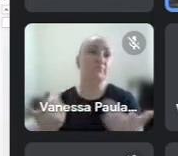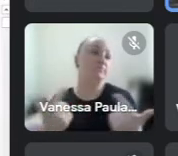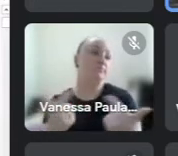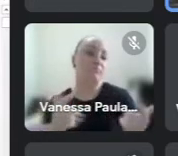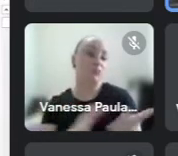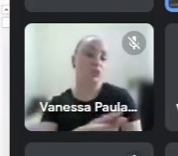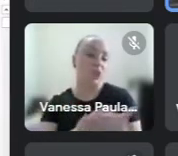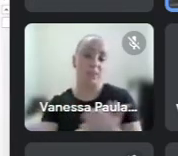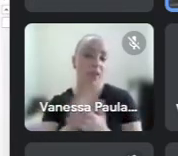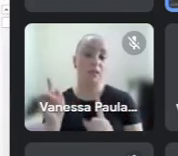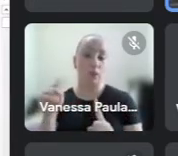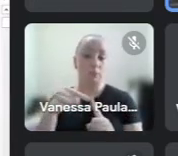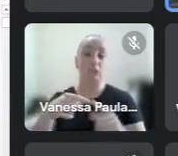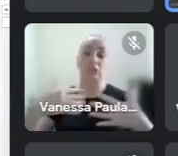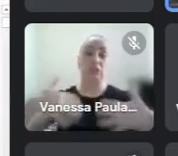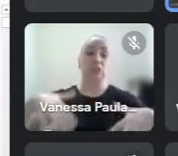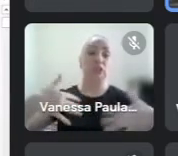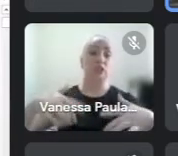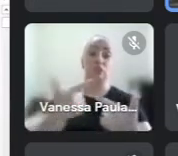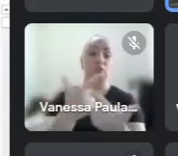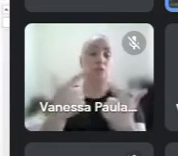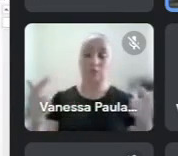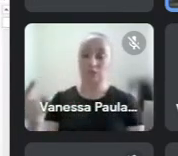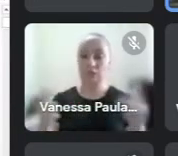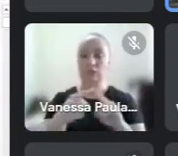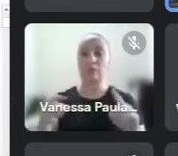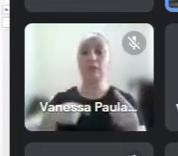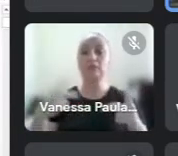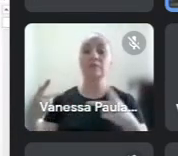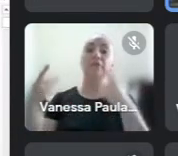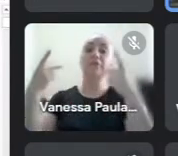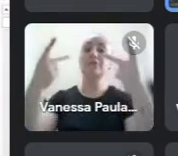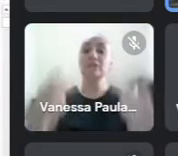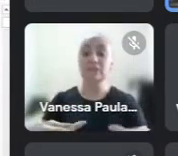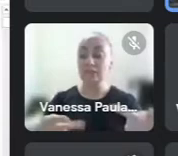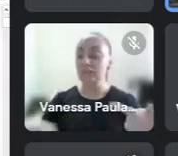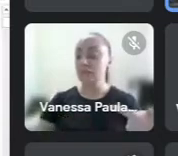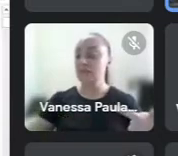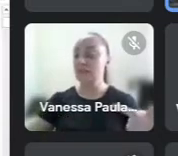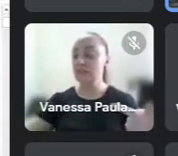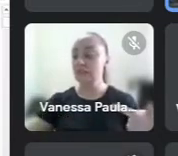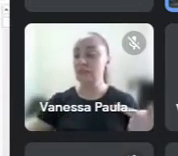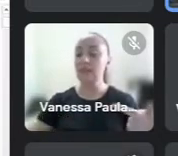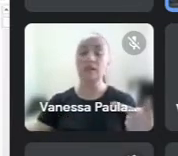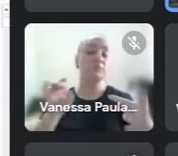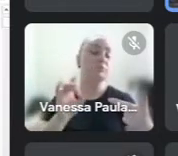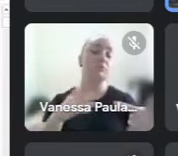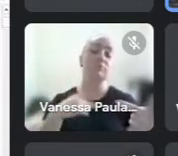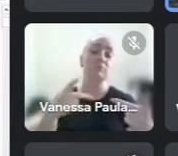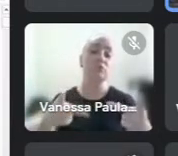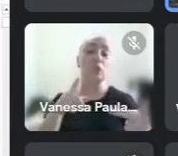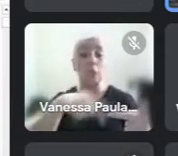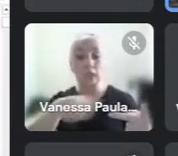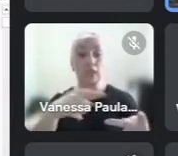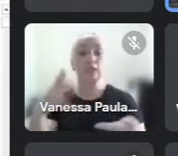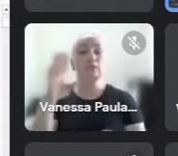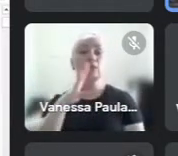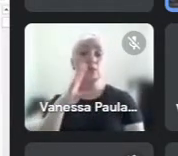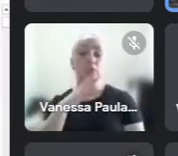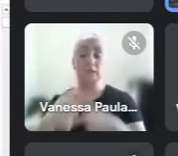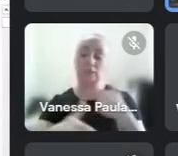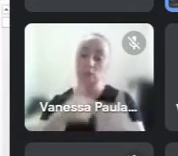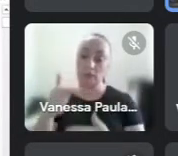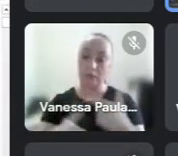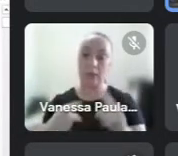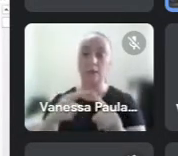em 2006, uma visita com um colega, o Barros, que é uma das pessoas que a gente cita bastante aqui no nosso trabalho,